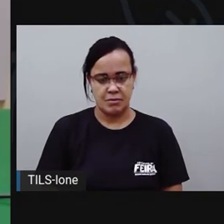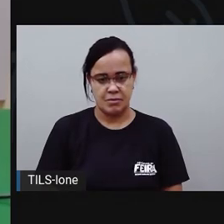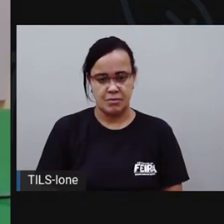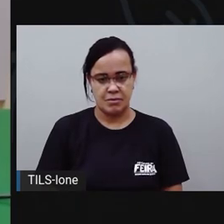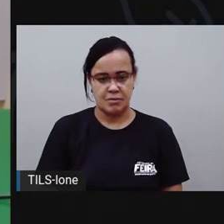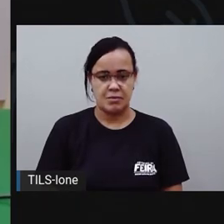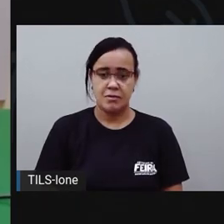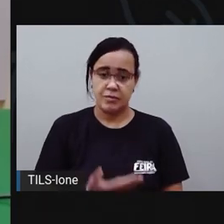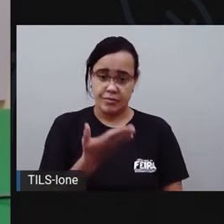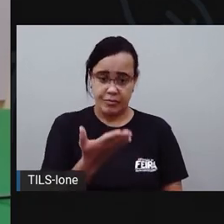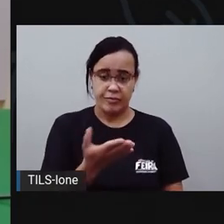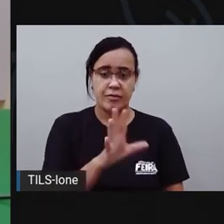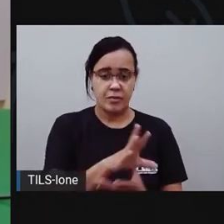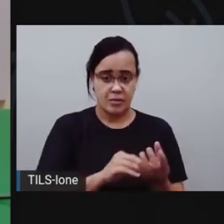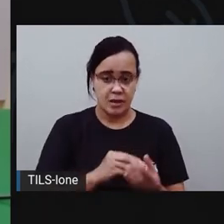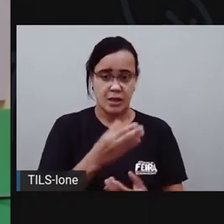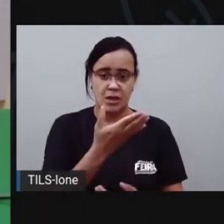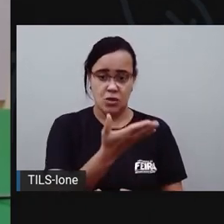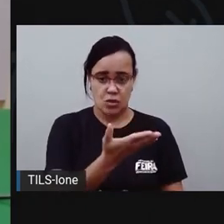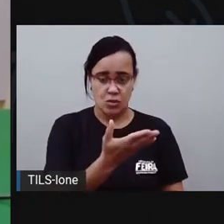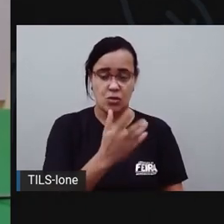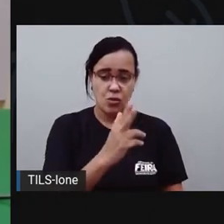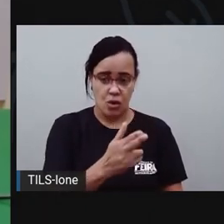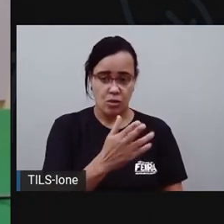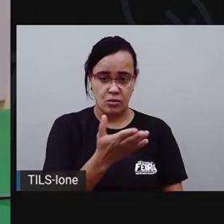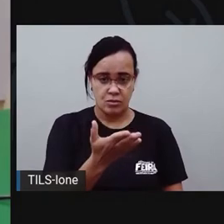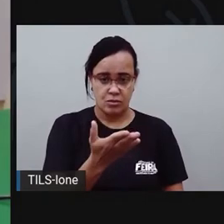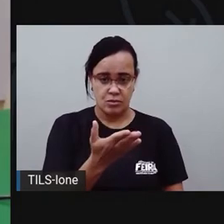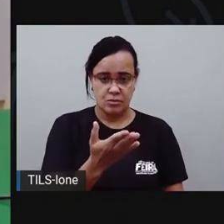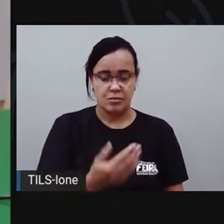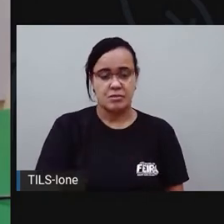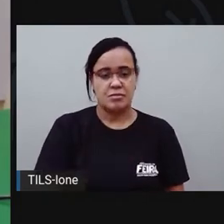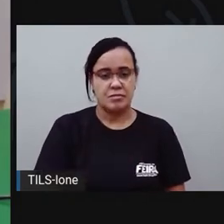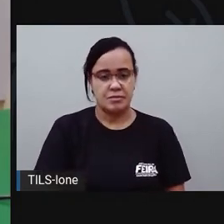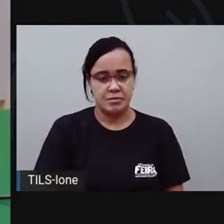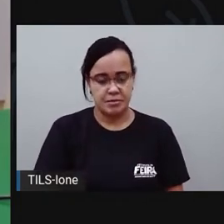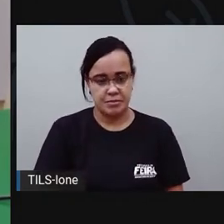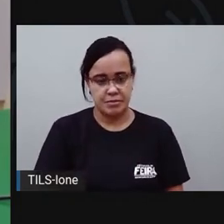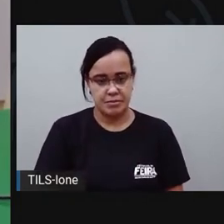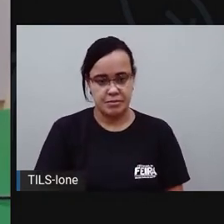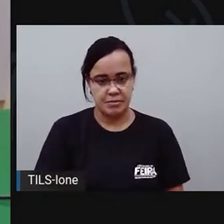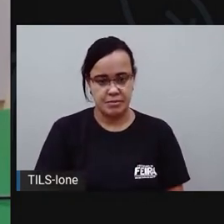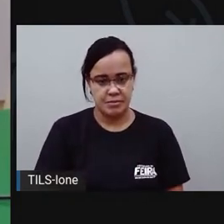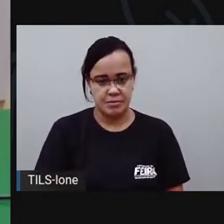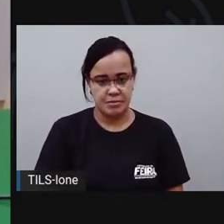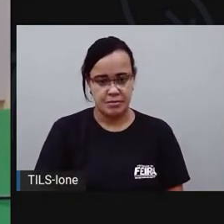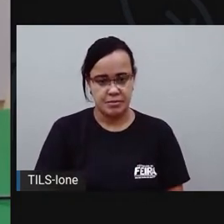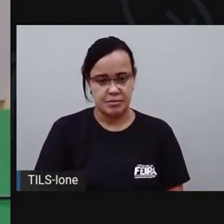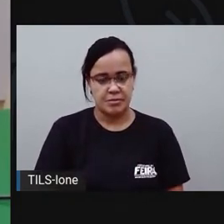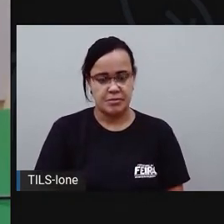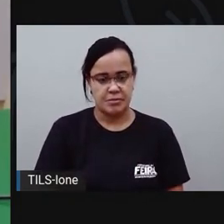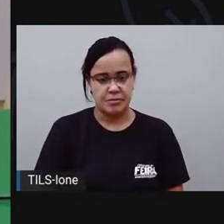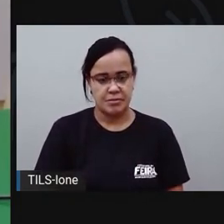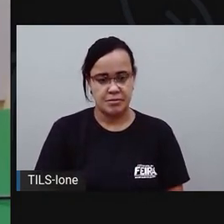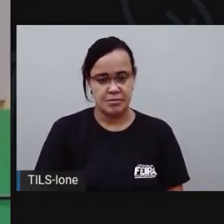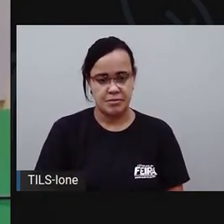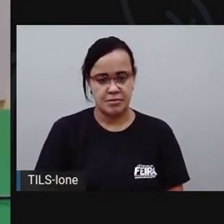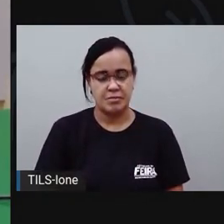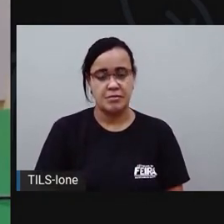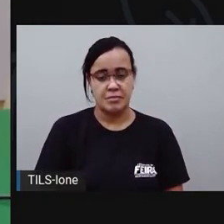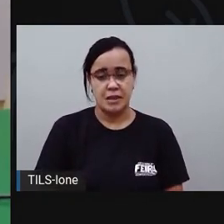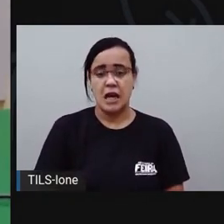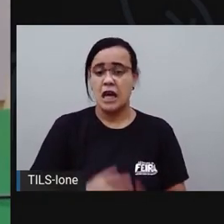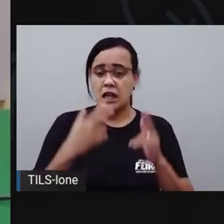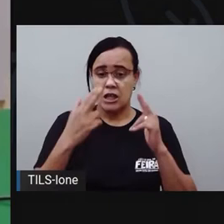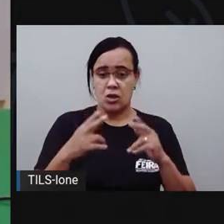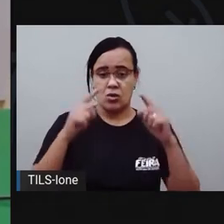Tá vendo o meio? Com esse meiozinho marcado aqui, vocês vão fazer um triângulo. Vocês vão pegar essa ponta